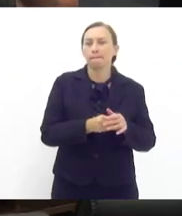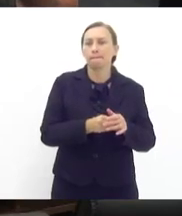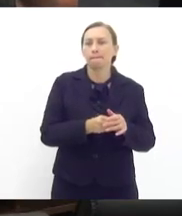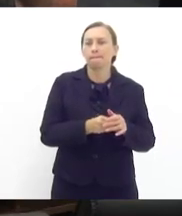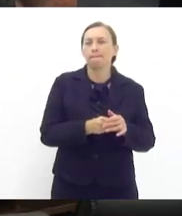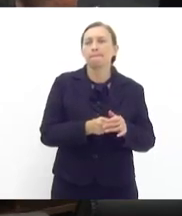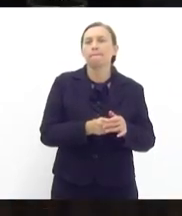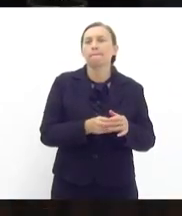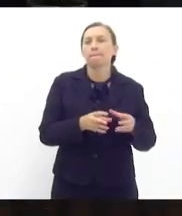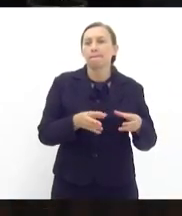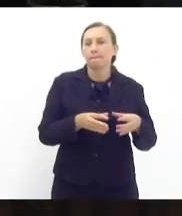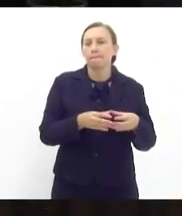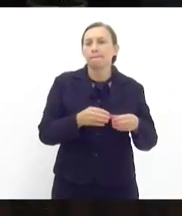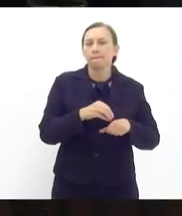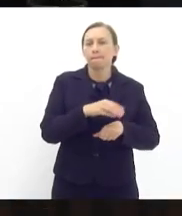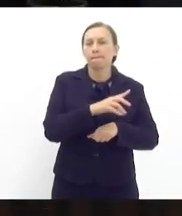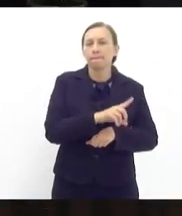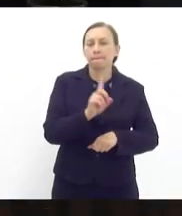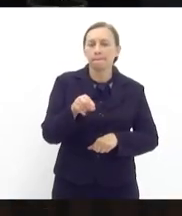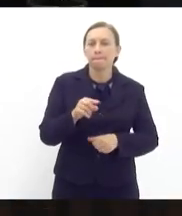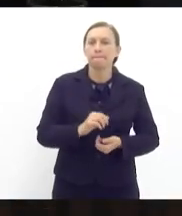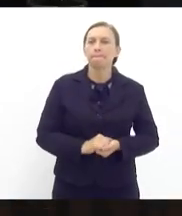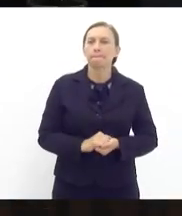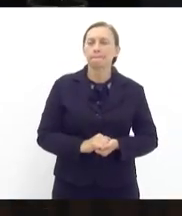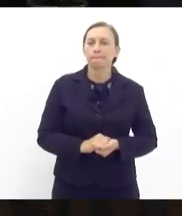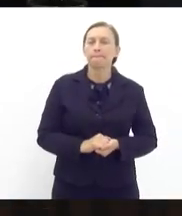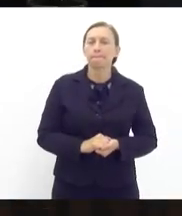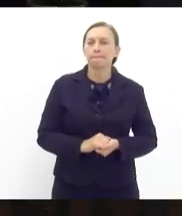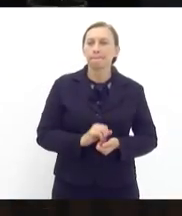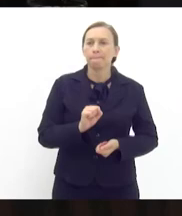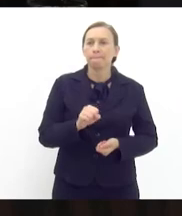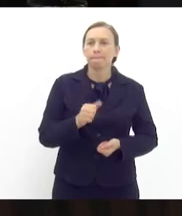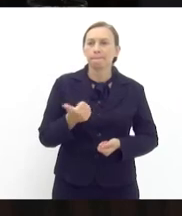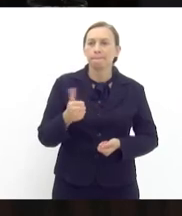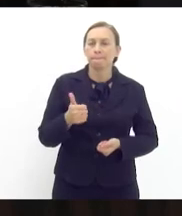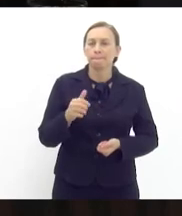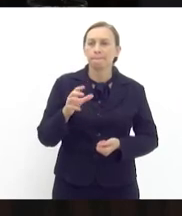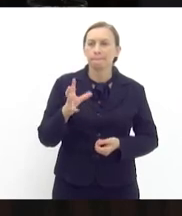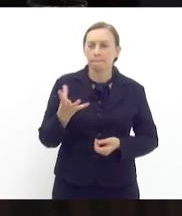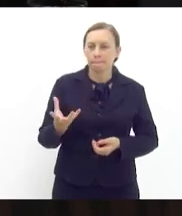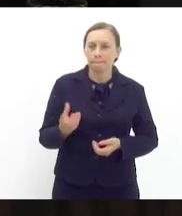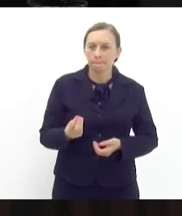é indicação é receber 11 emendas